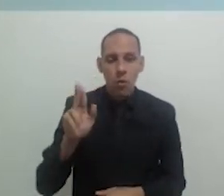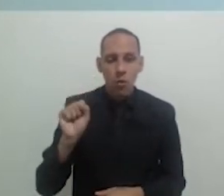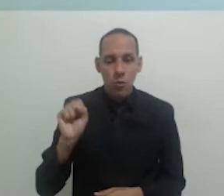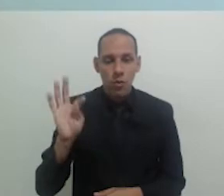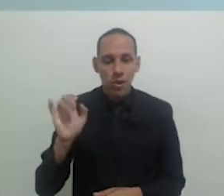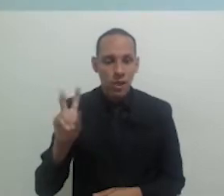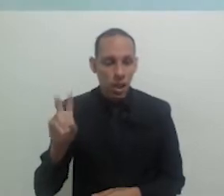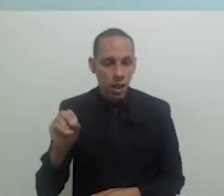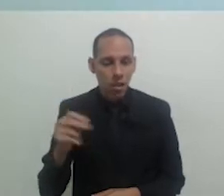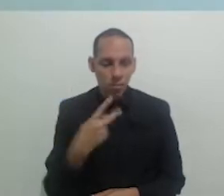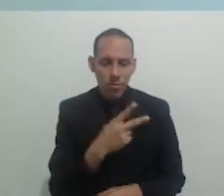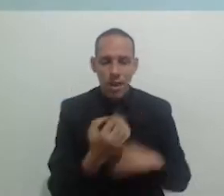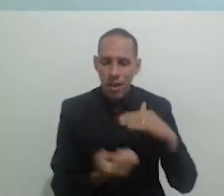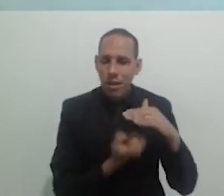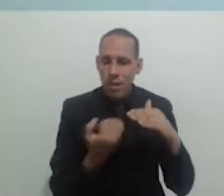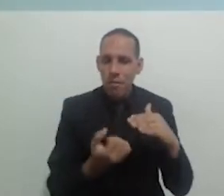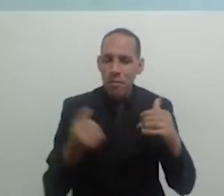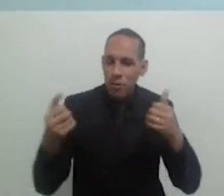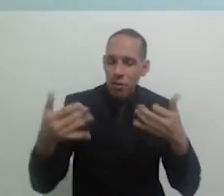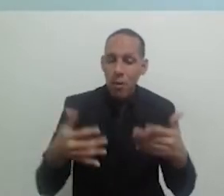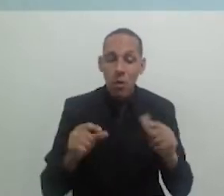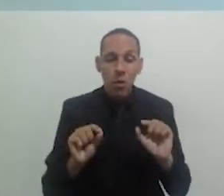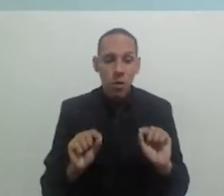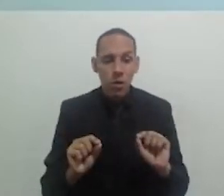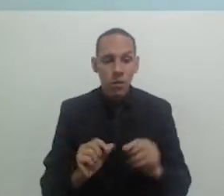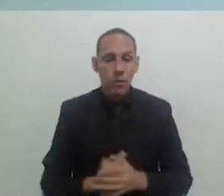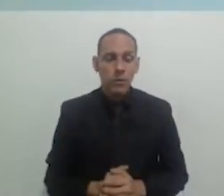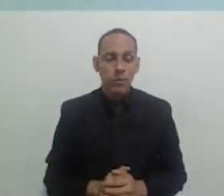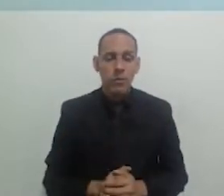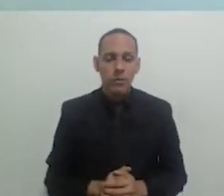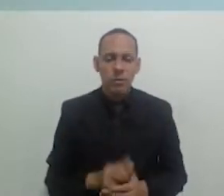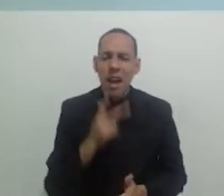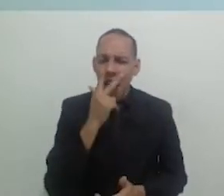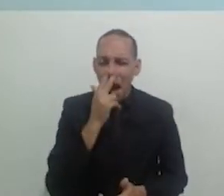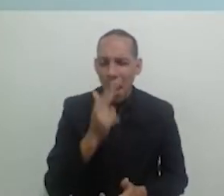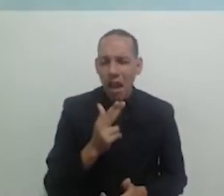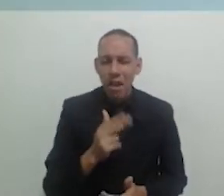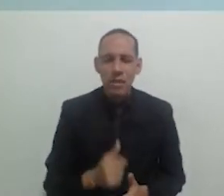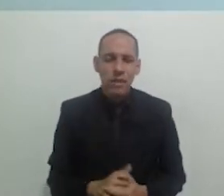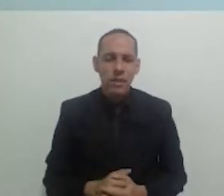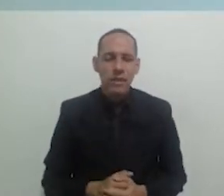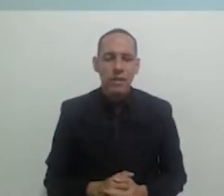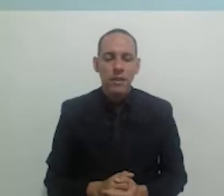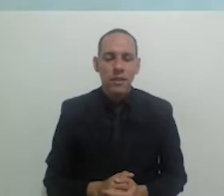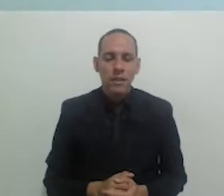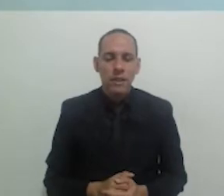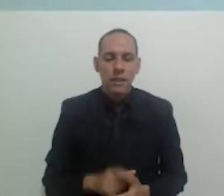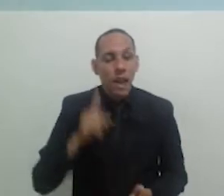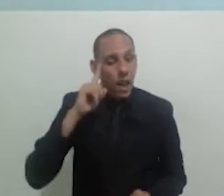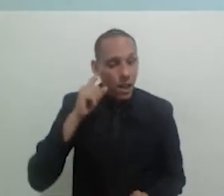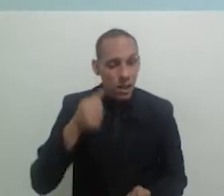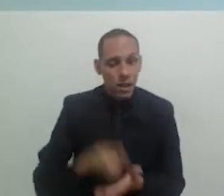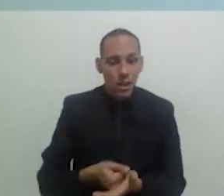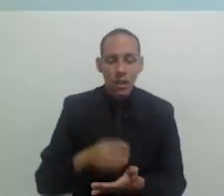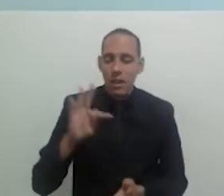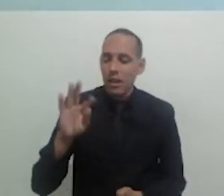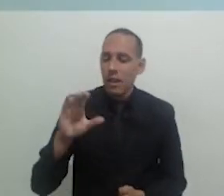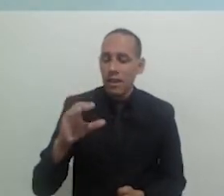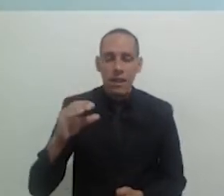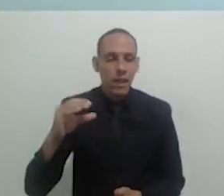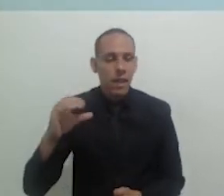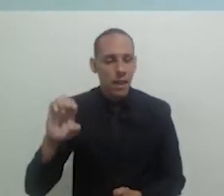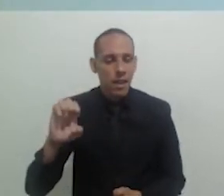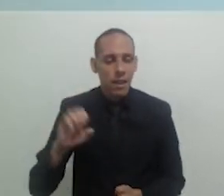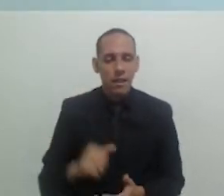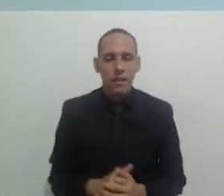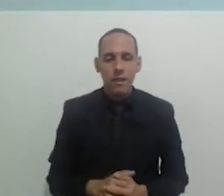tribuna, é que, me parece, a decisão do Tribunal de Contas, que é